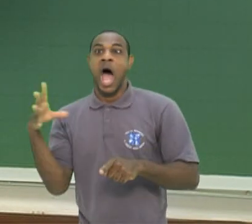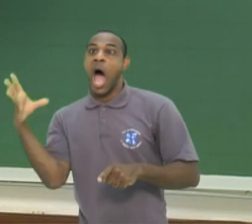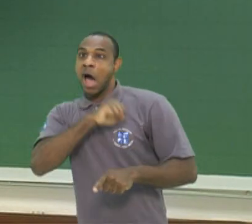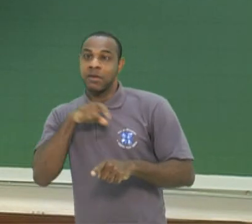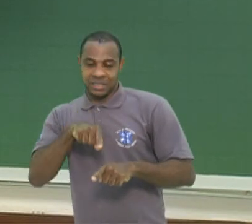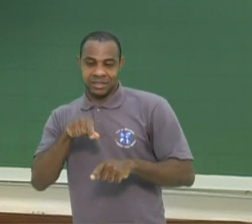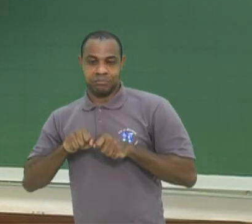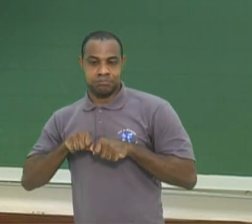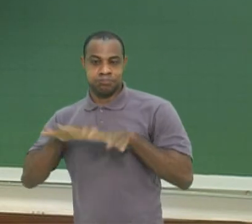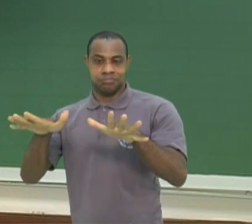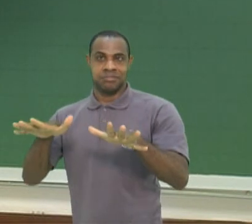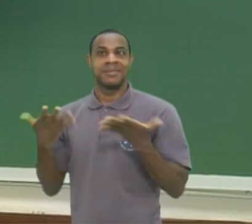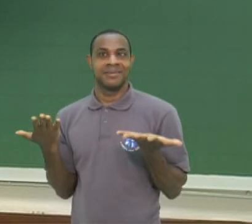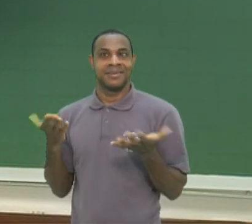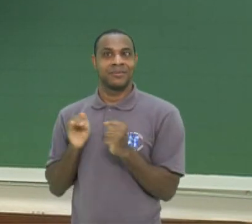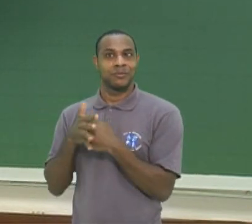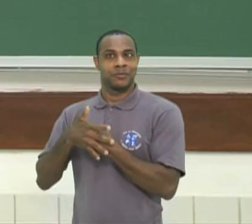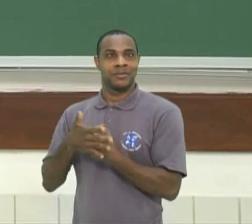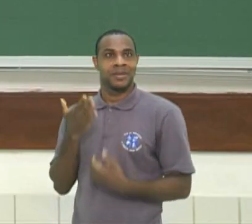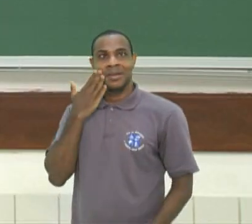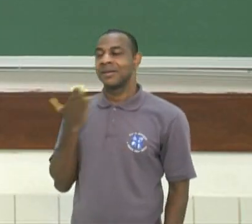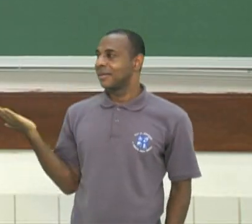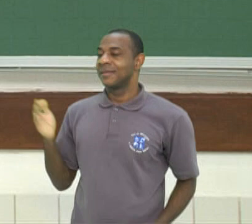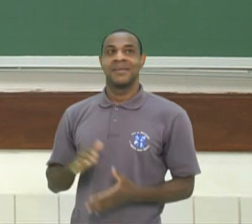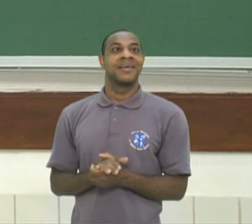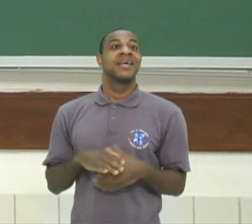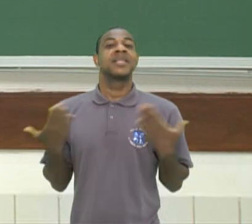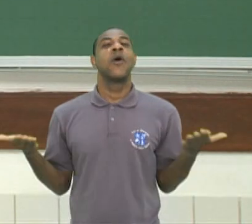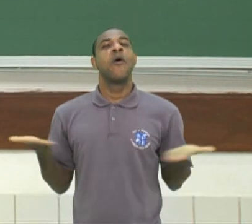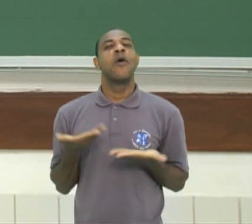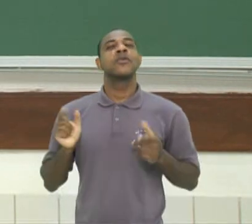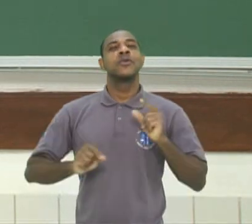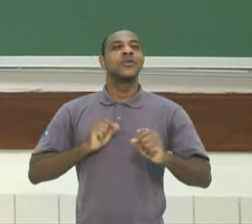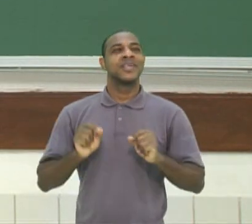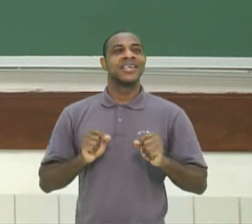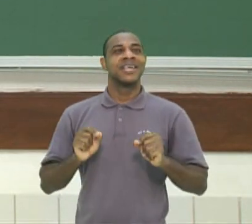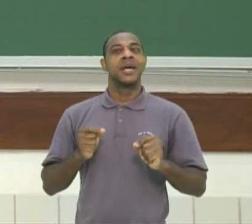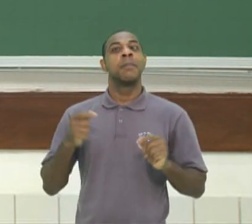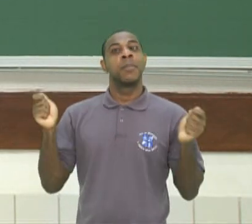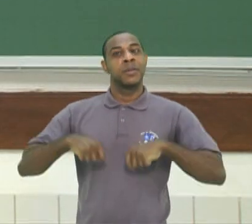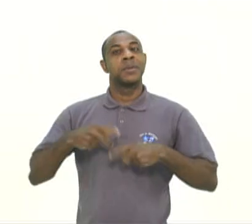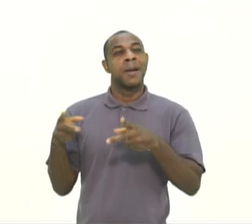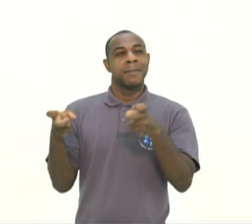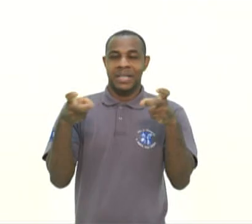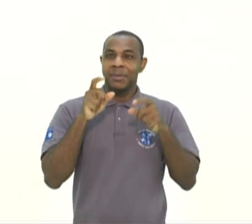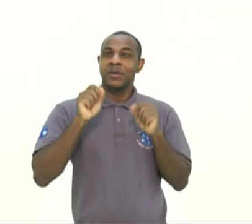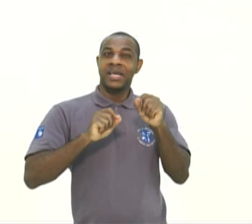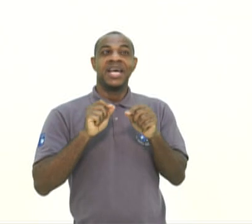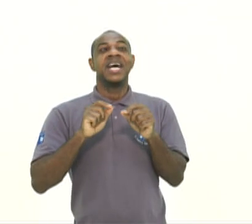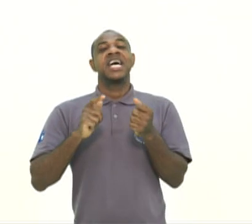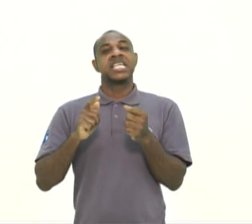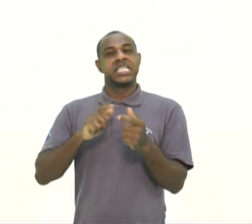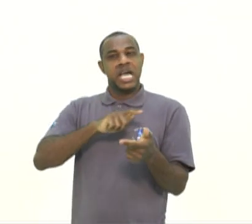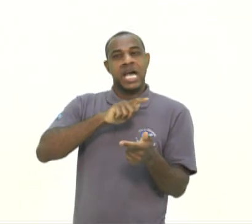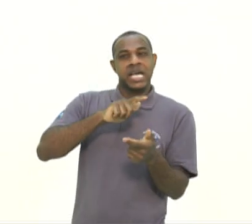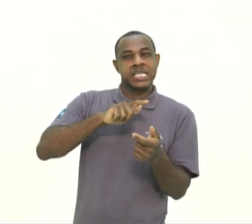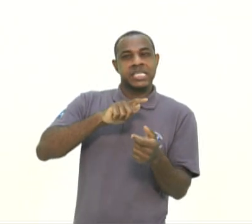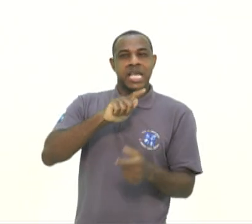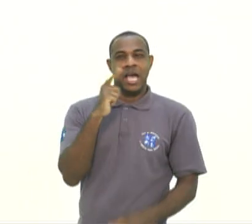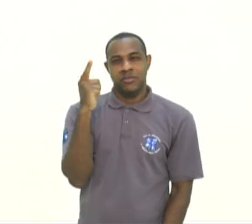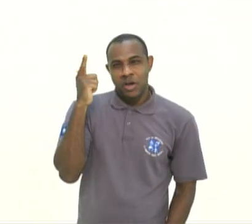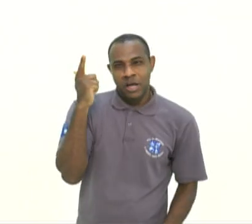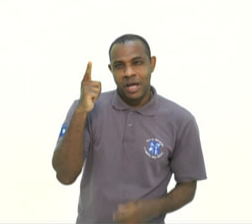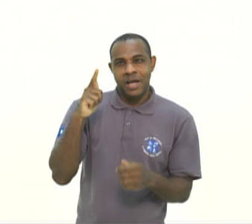da transmissão. Então, durante a aula de hoje, nós pudemos perceber que a geografia analisa